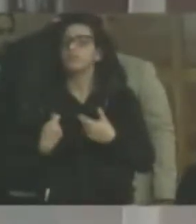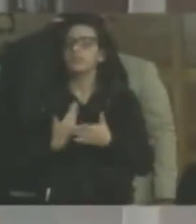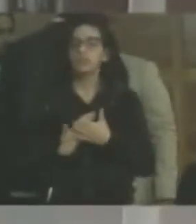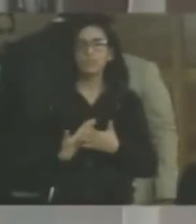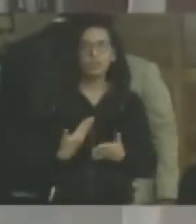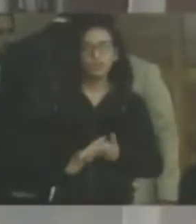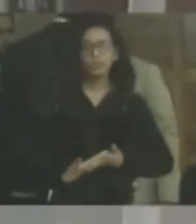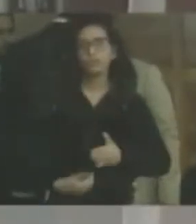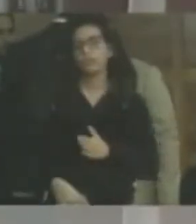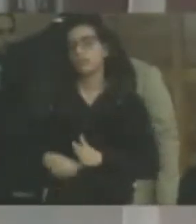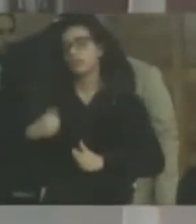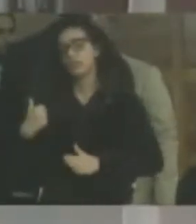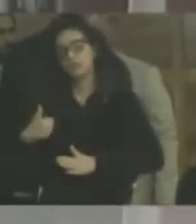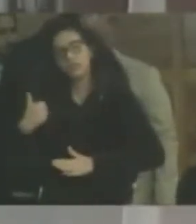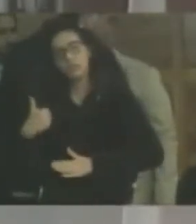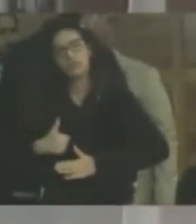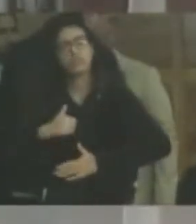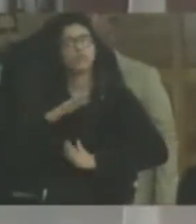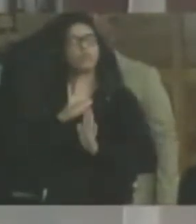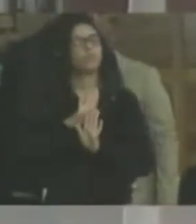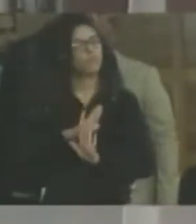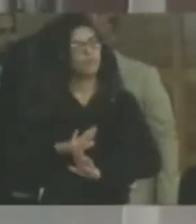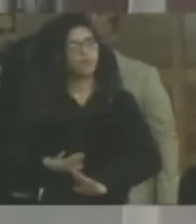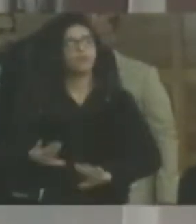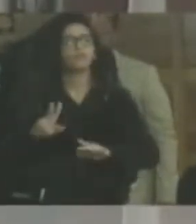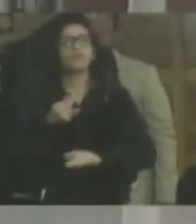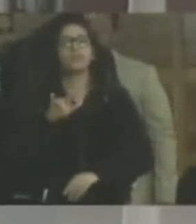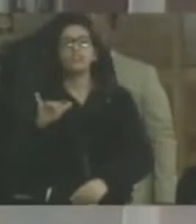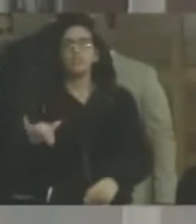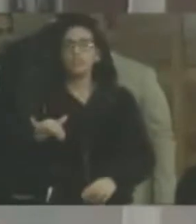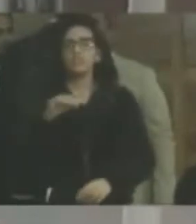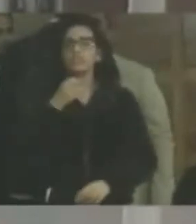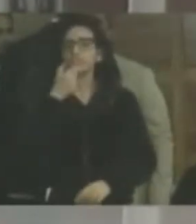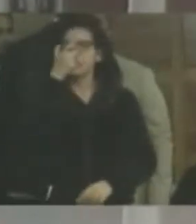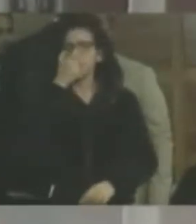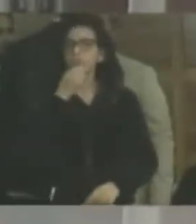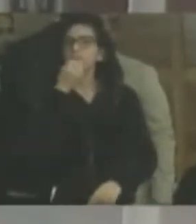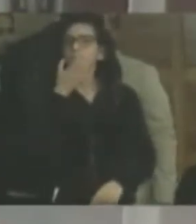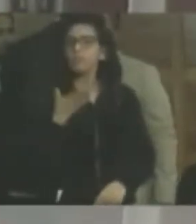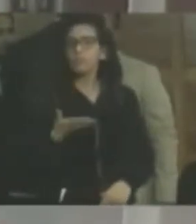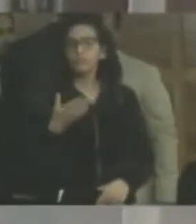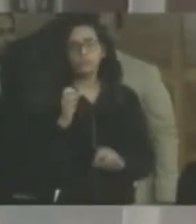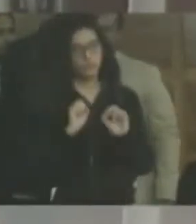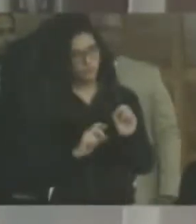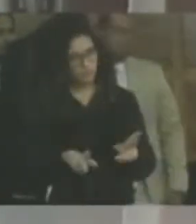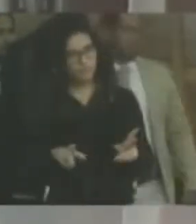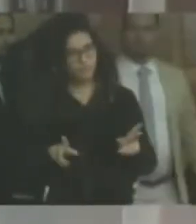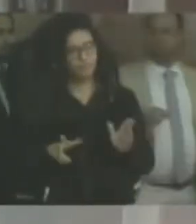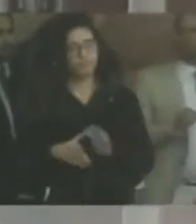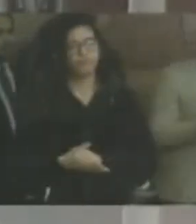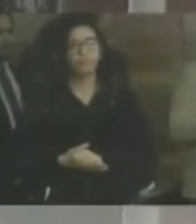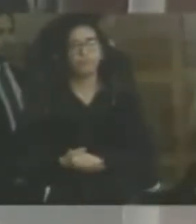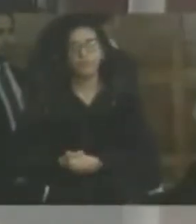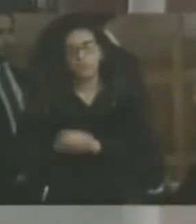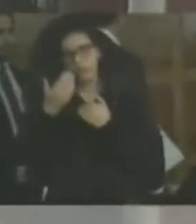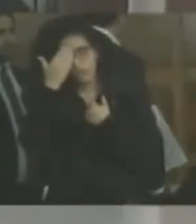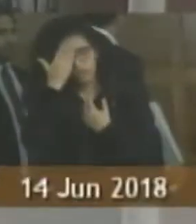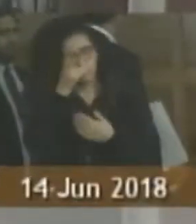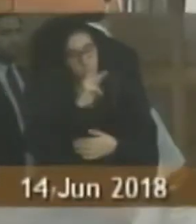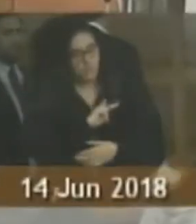serviço para as gerações, um serviço que vai realmente de qualidade para as comunidades. Tá bom? Fico por aqui. Obrigado, senhor